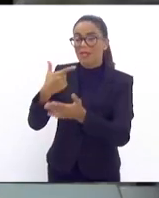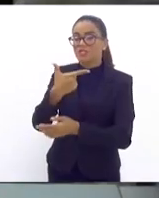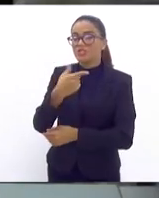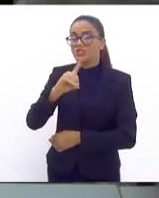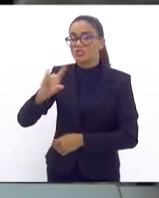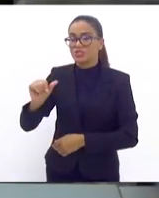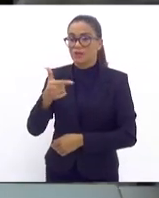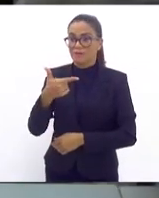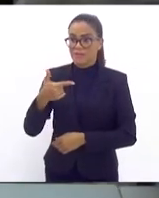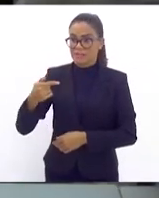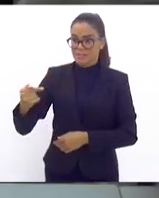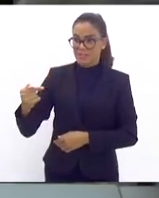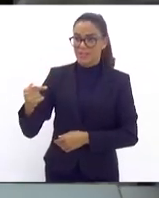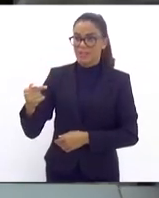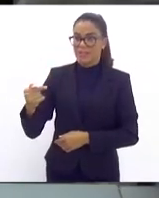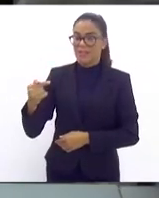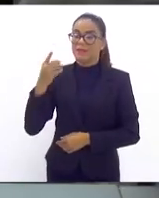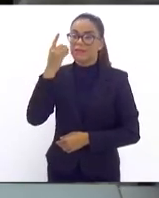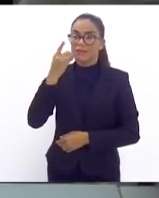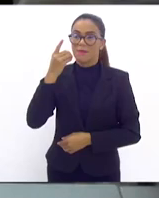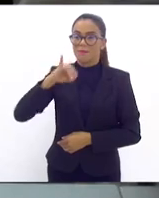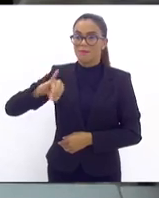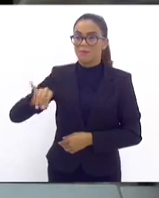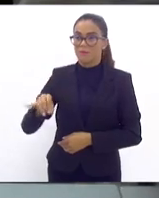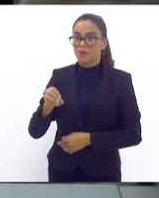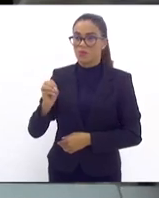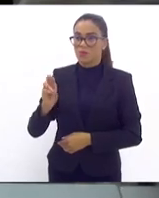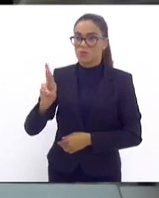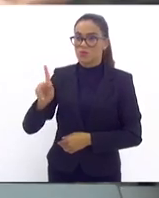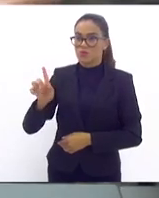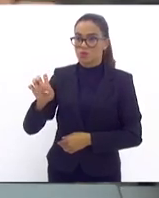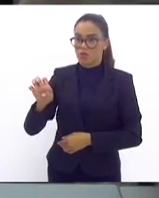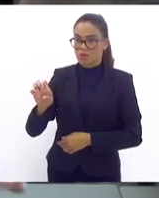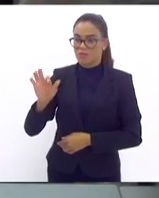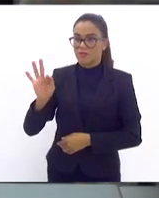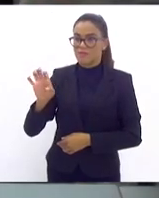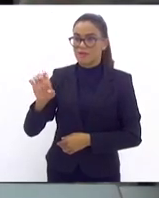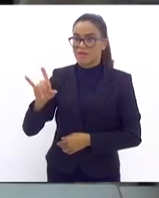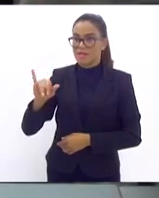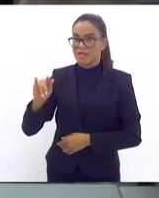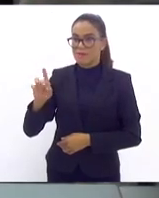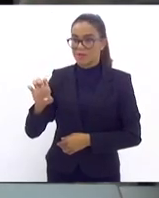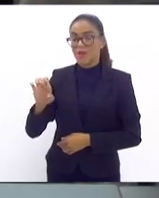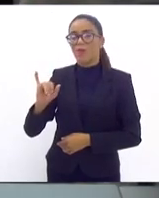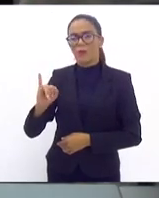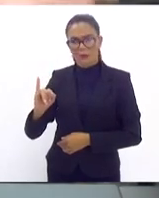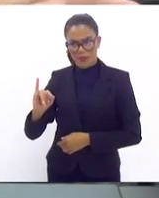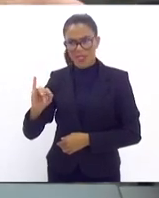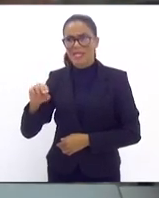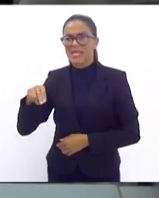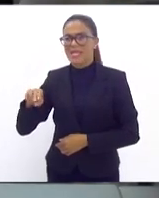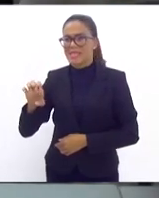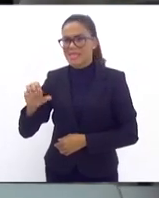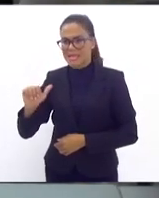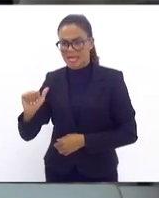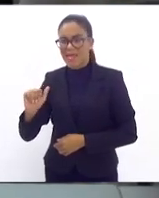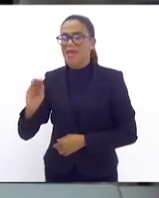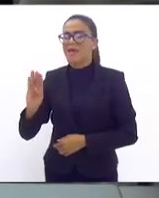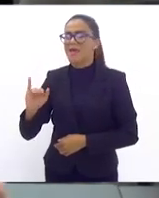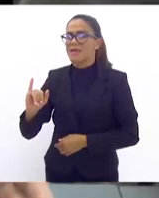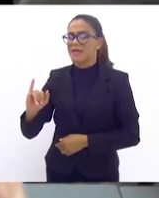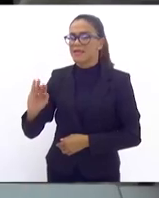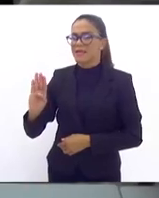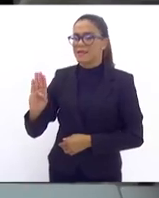dito agora pelo deputado Jorge Felipe. E o INEA, evidentemente, será convidado, o IBAMA será convidado,